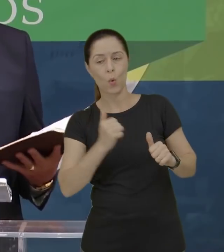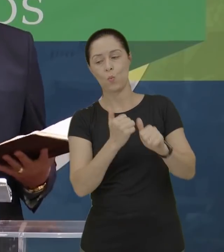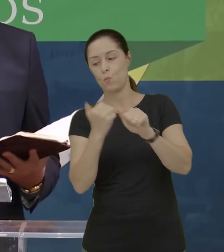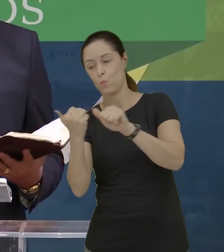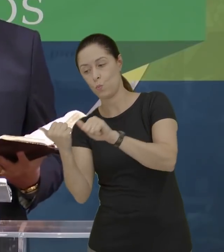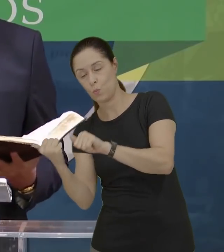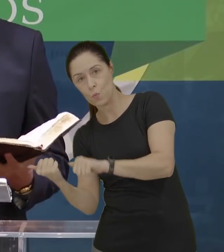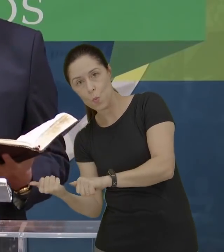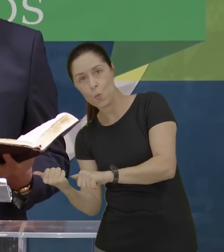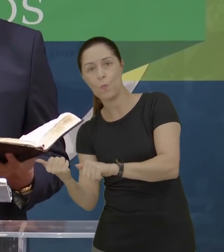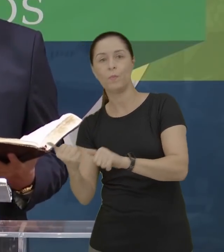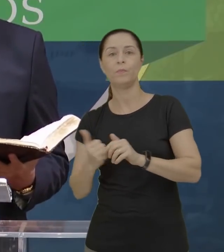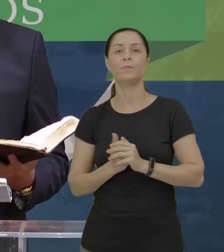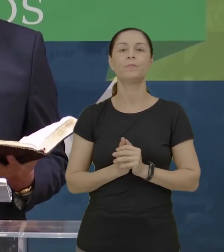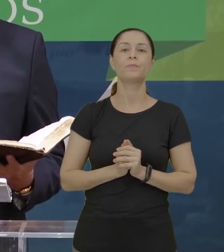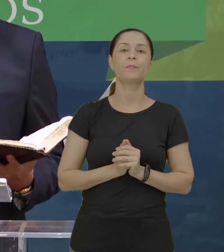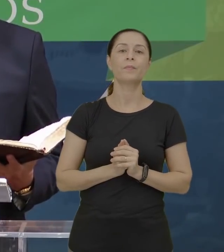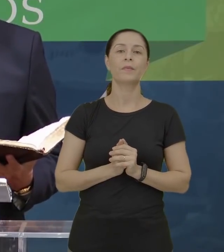foi batizado.